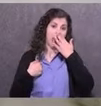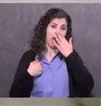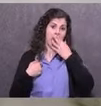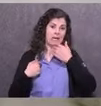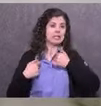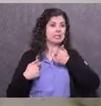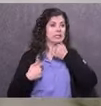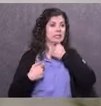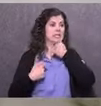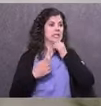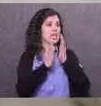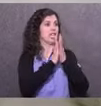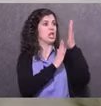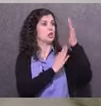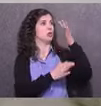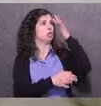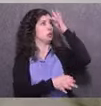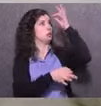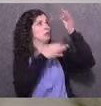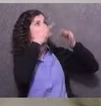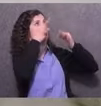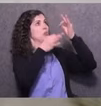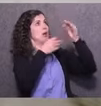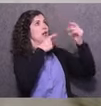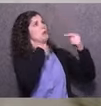juízes de Deus.